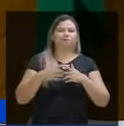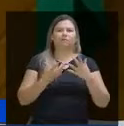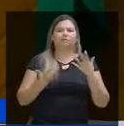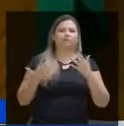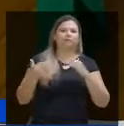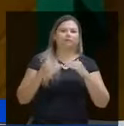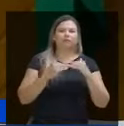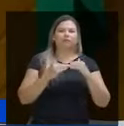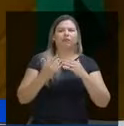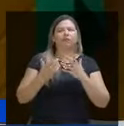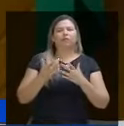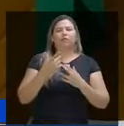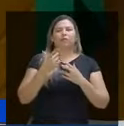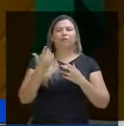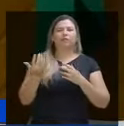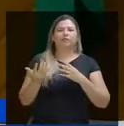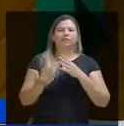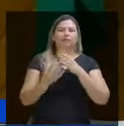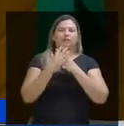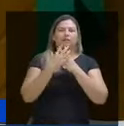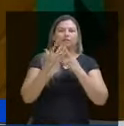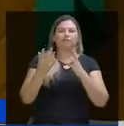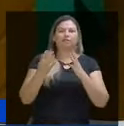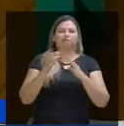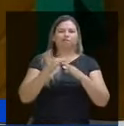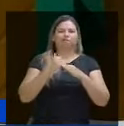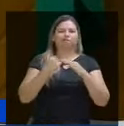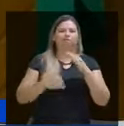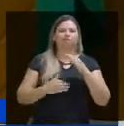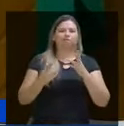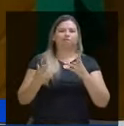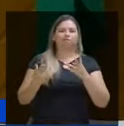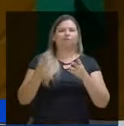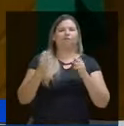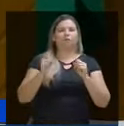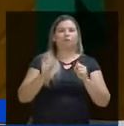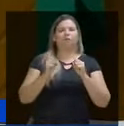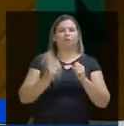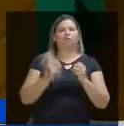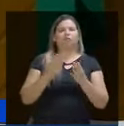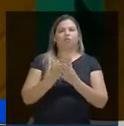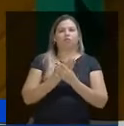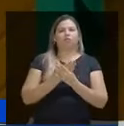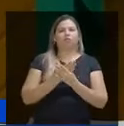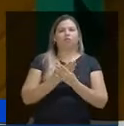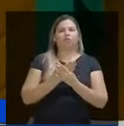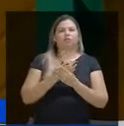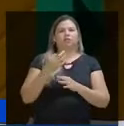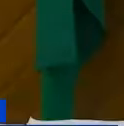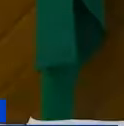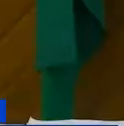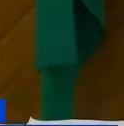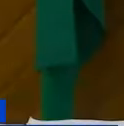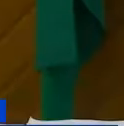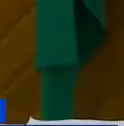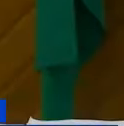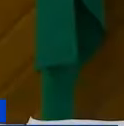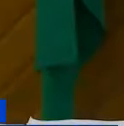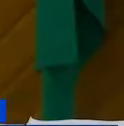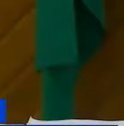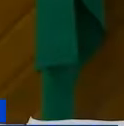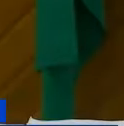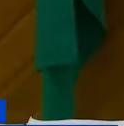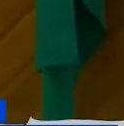por má-fé possa requerer diretamente à Justiça Eleitoral a declaração de existência de vínculo